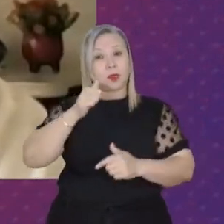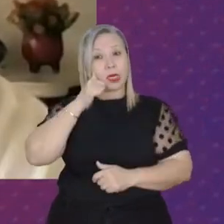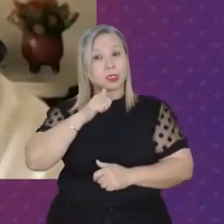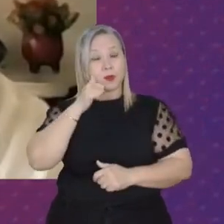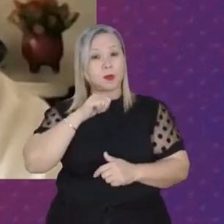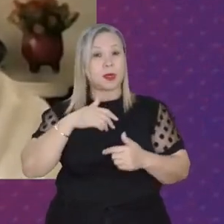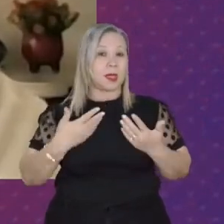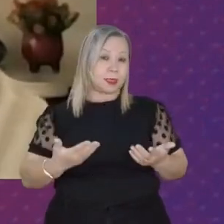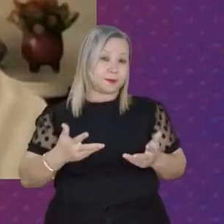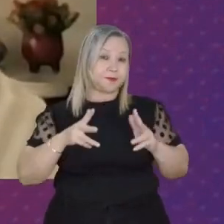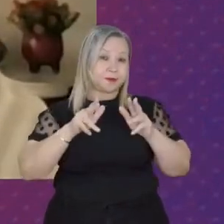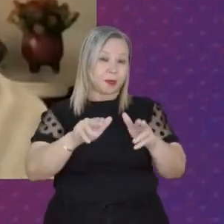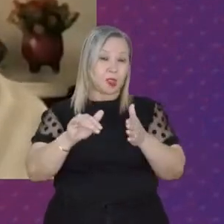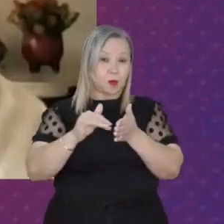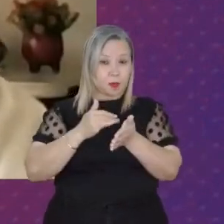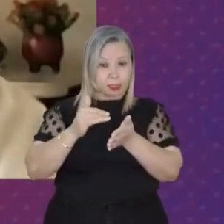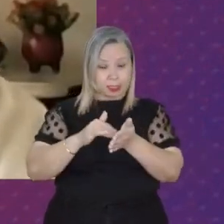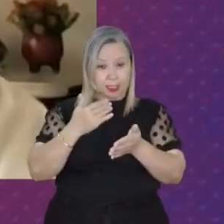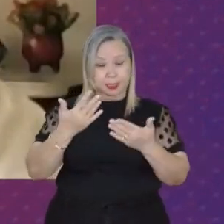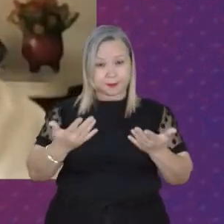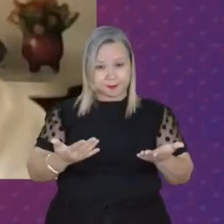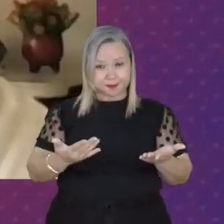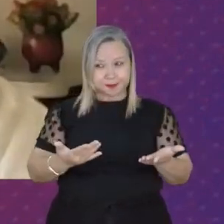Mulheres, como uma secretaria